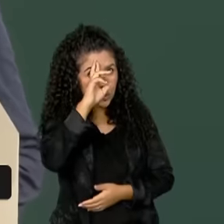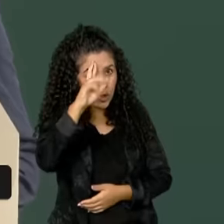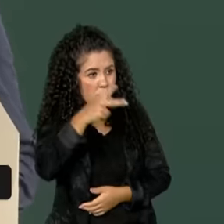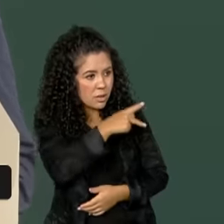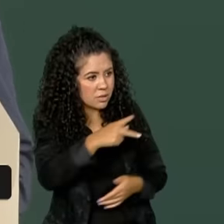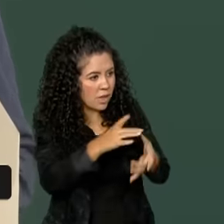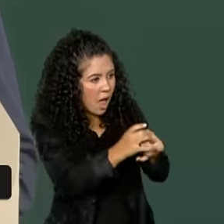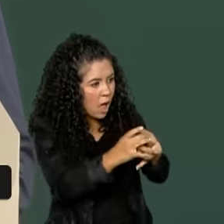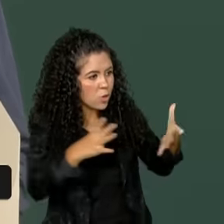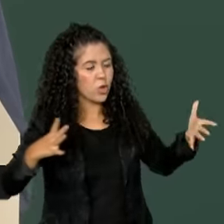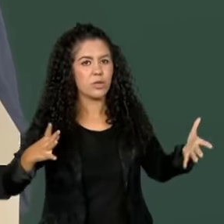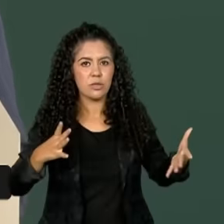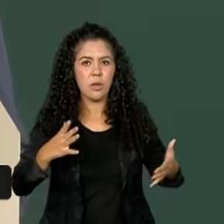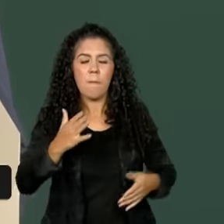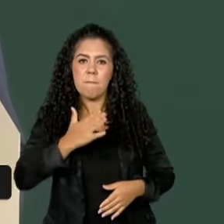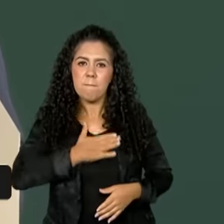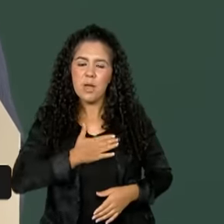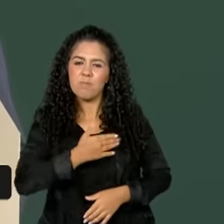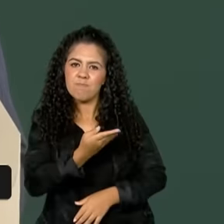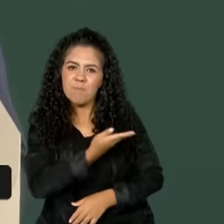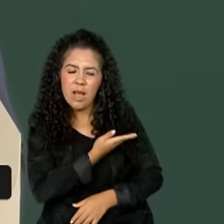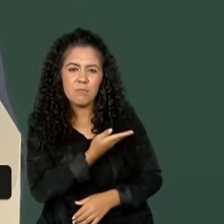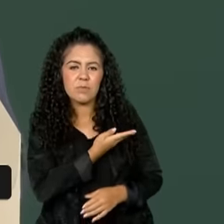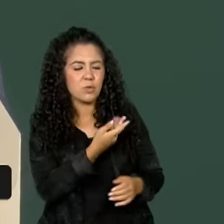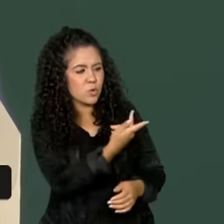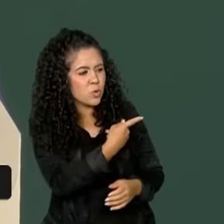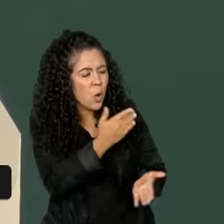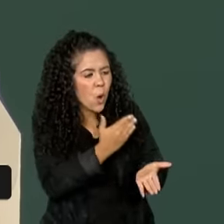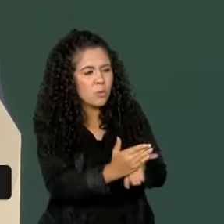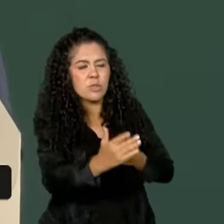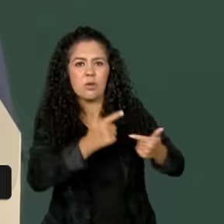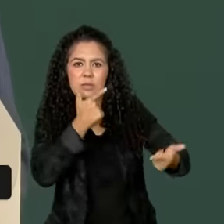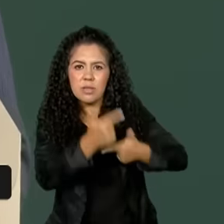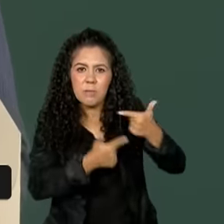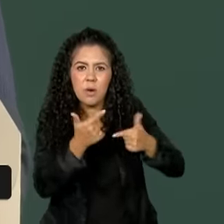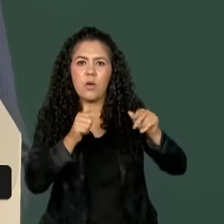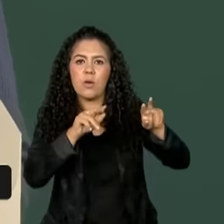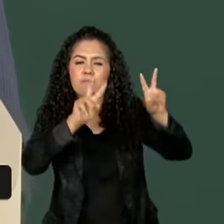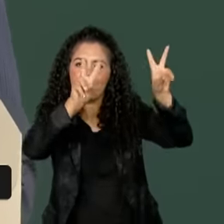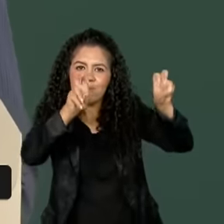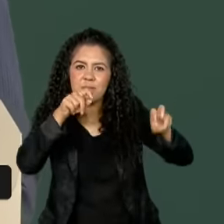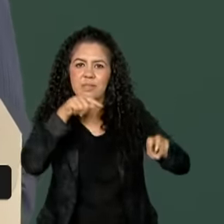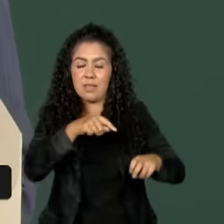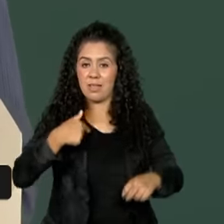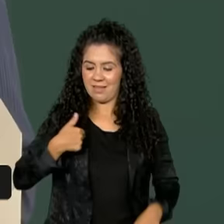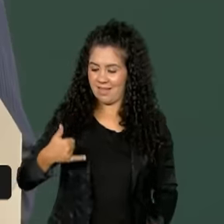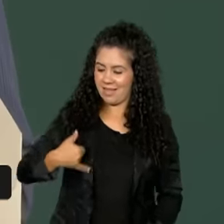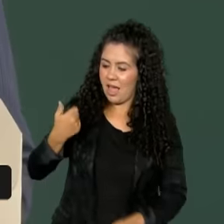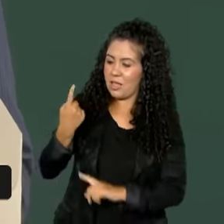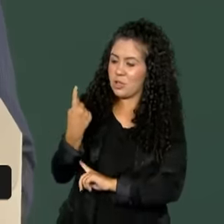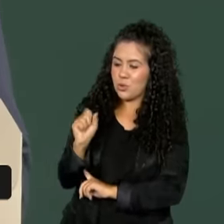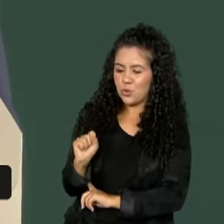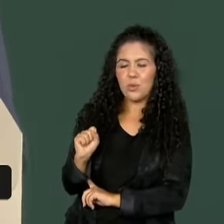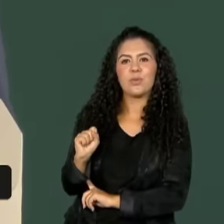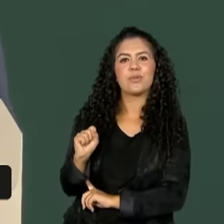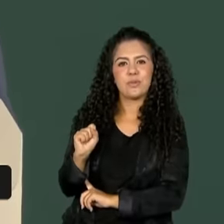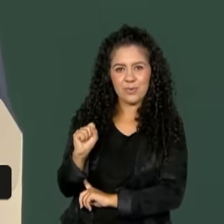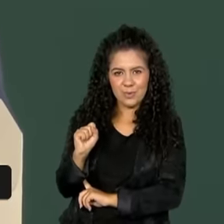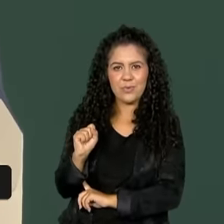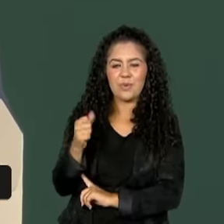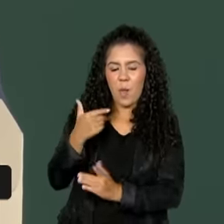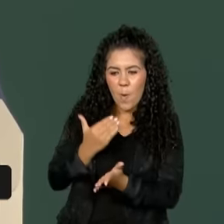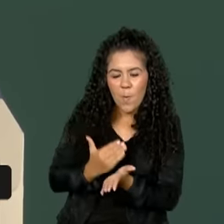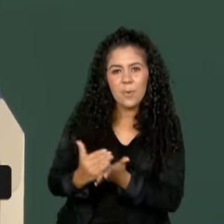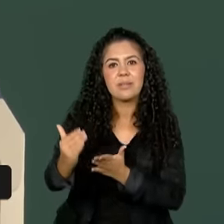meu companheiro, que começamos a trabalhar nessa causa quando eu tinha 18 anos de idade e